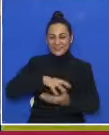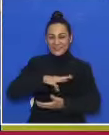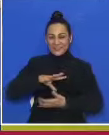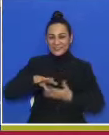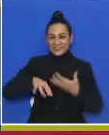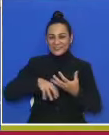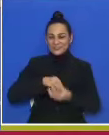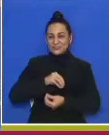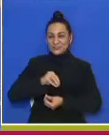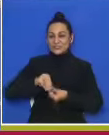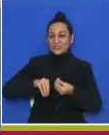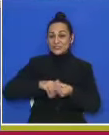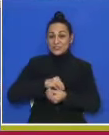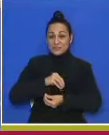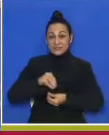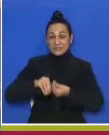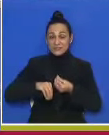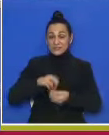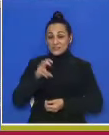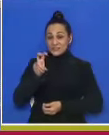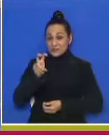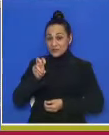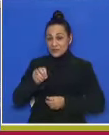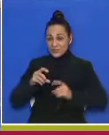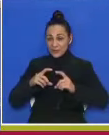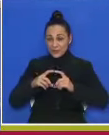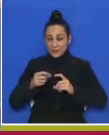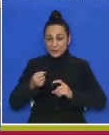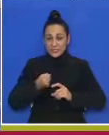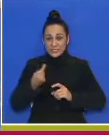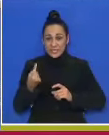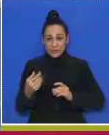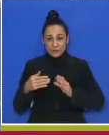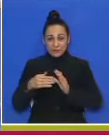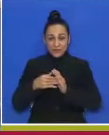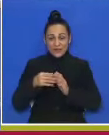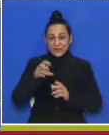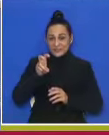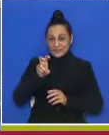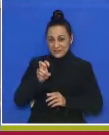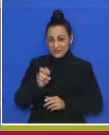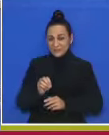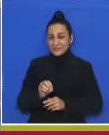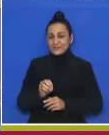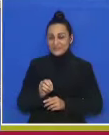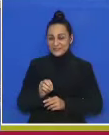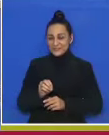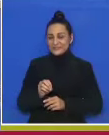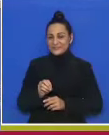Globo carregado. Embaralhando 50 bolas numeradas de 01 a 50.